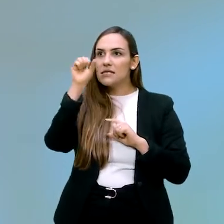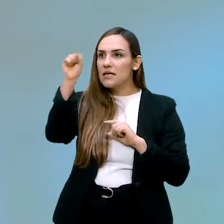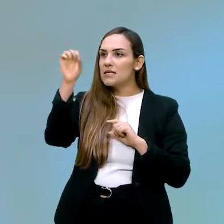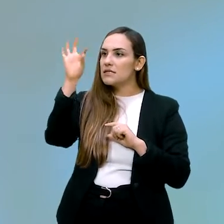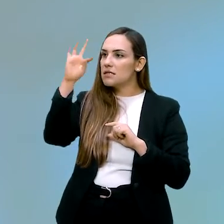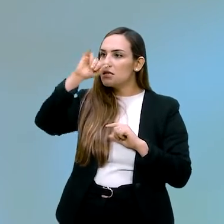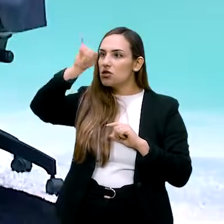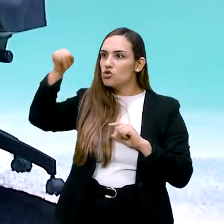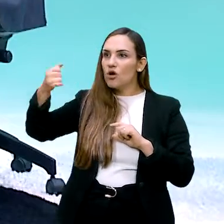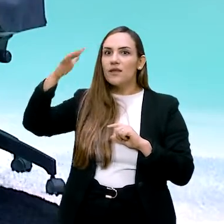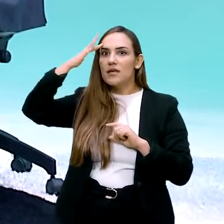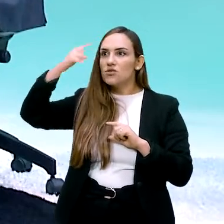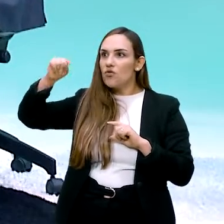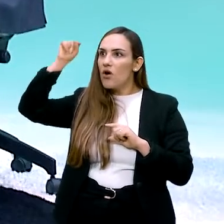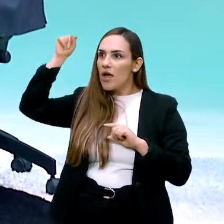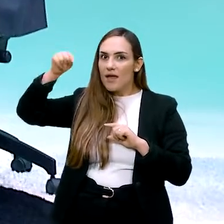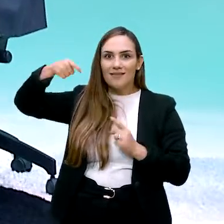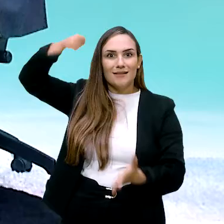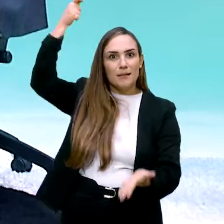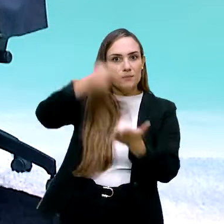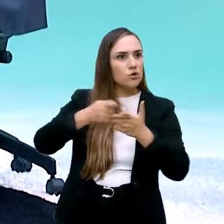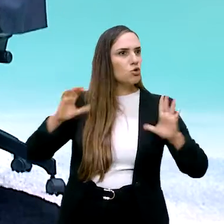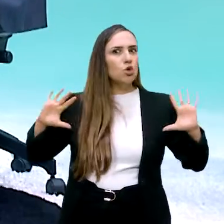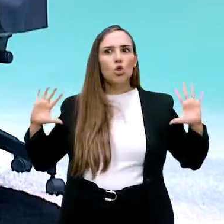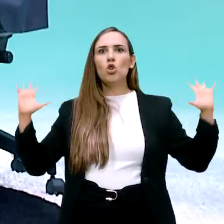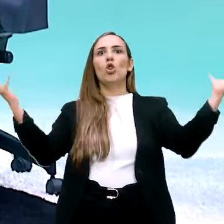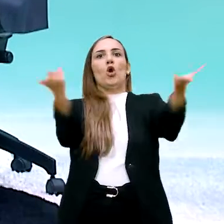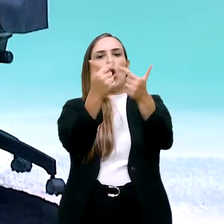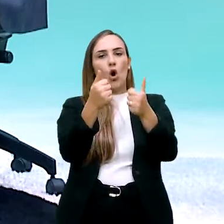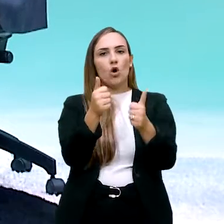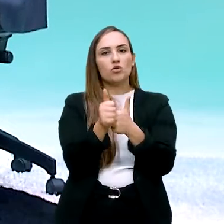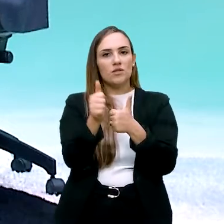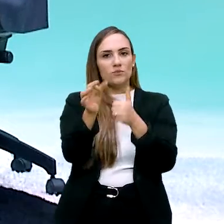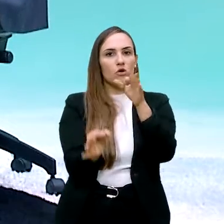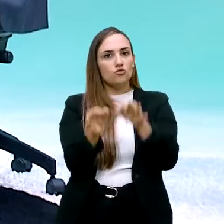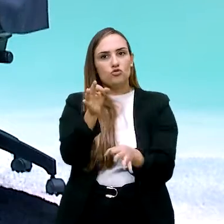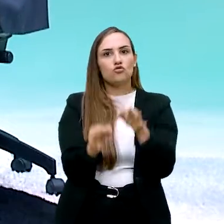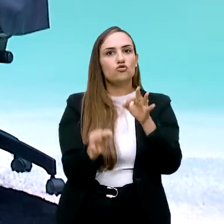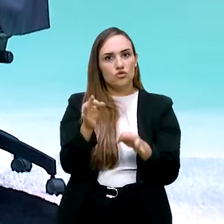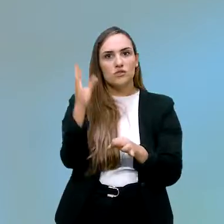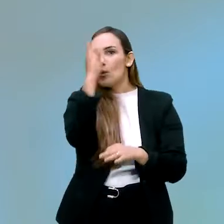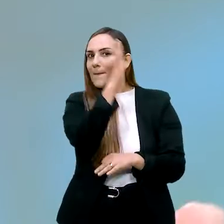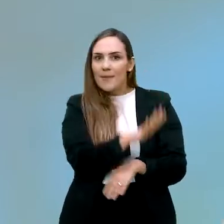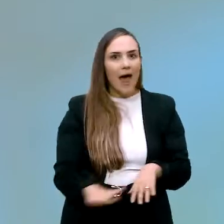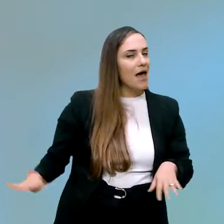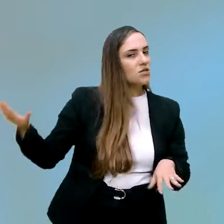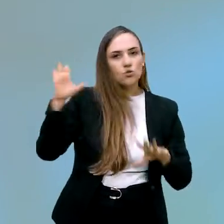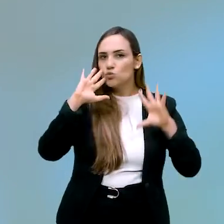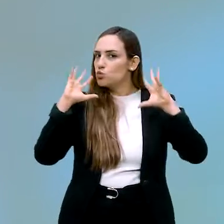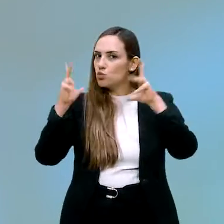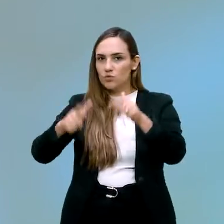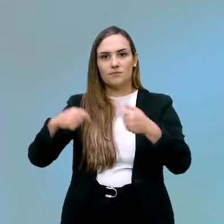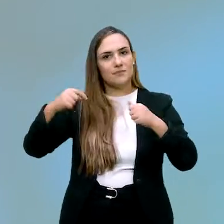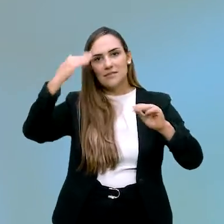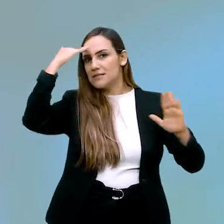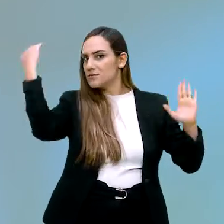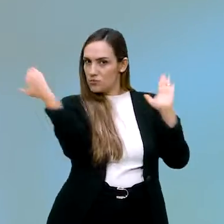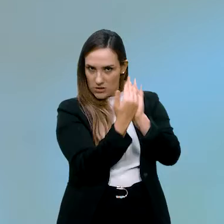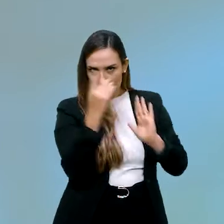vale para o Brasil inteiro, é isso? Sem dúvida. A decisão proferida pelo Superior Tribunal de Justiça... Todos os outros tribunais